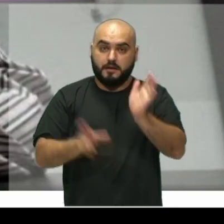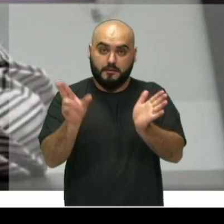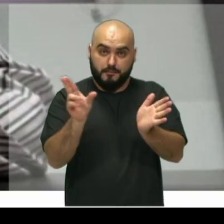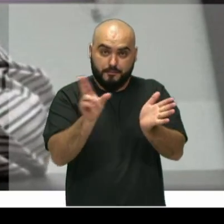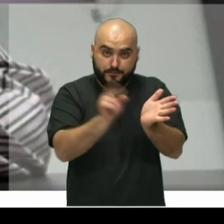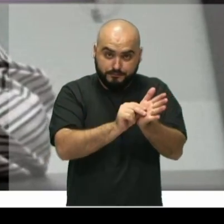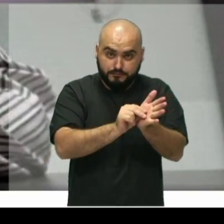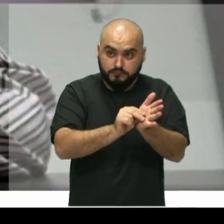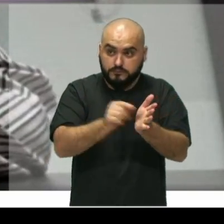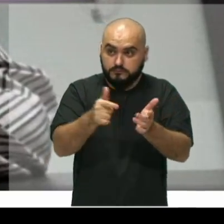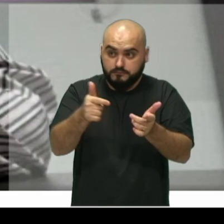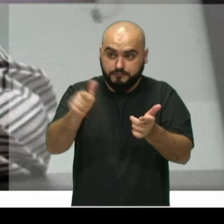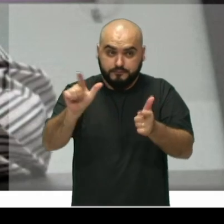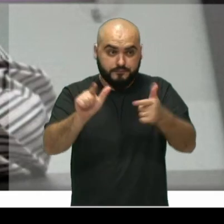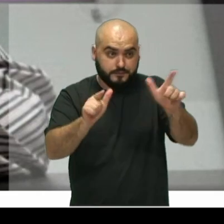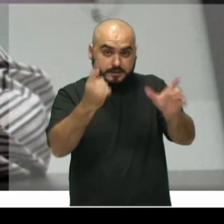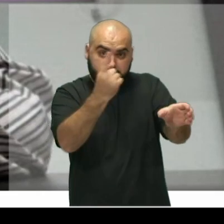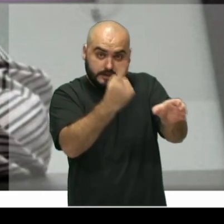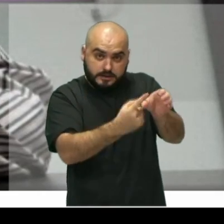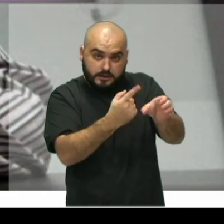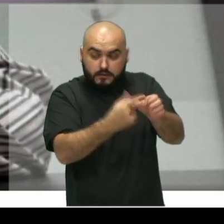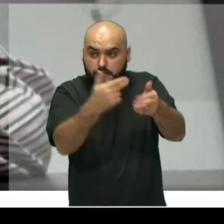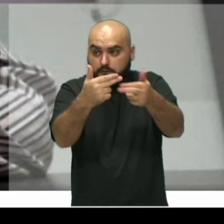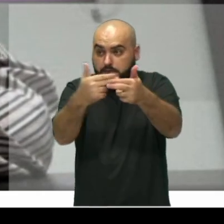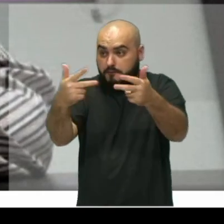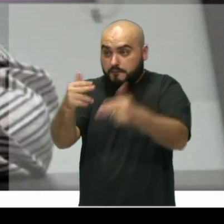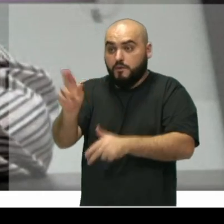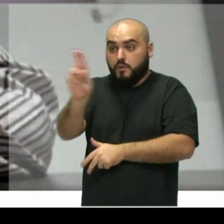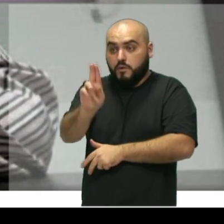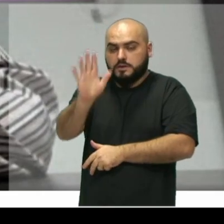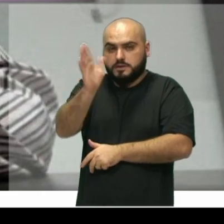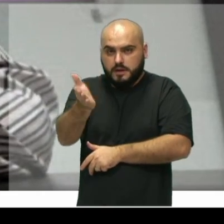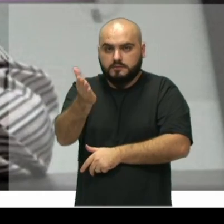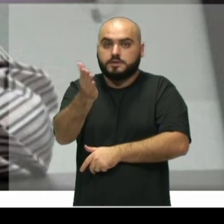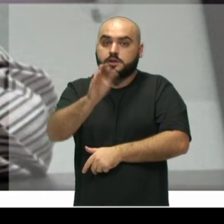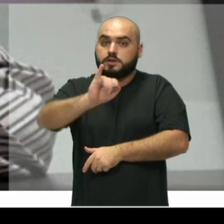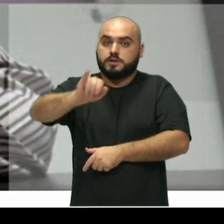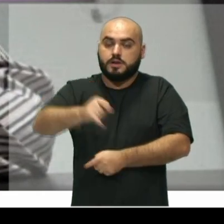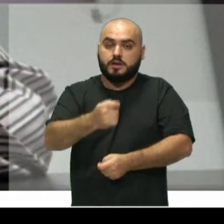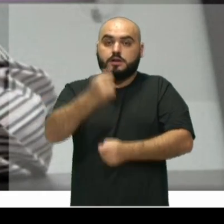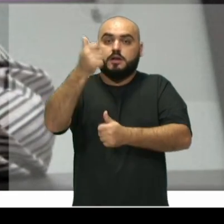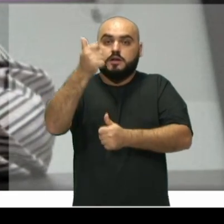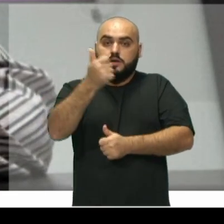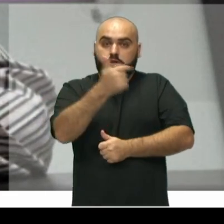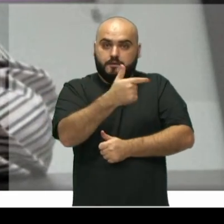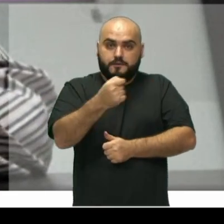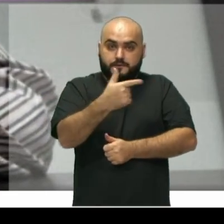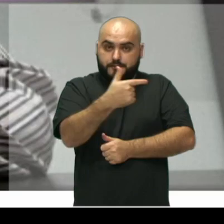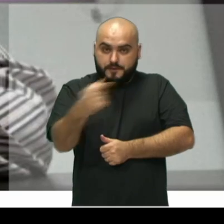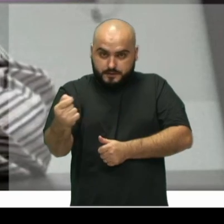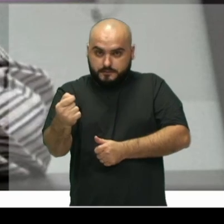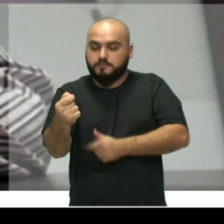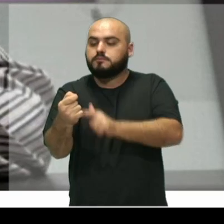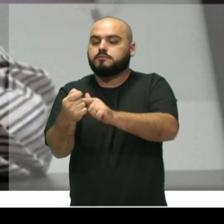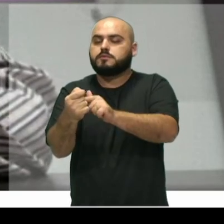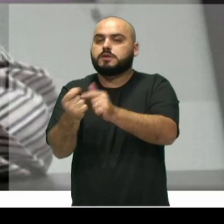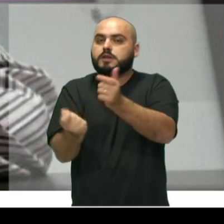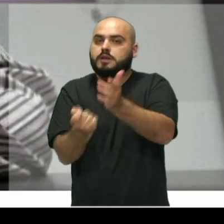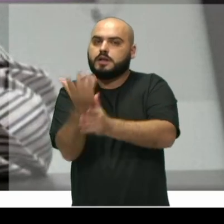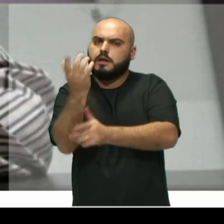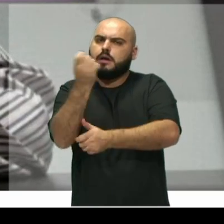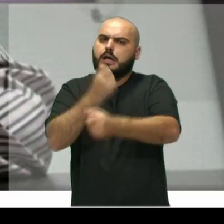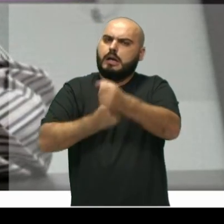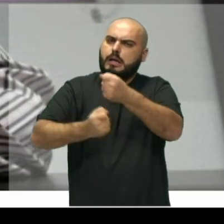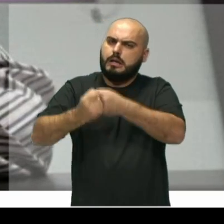outras cidades, e então trouxemos essa indicação em janeiro de 2020, a indicação 02, e trabalhamos intensamente no ano